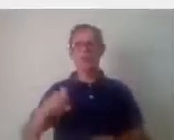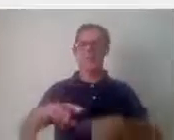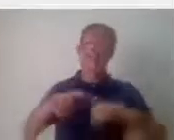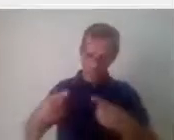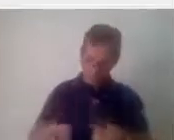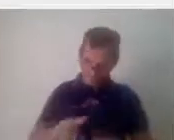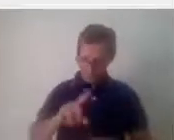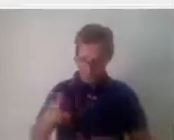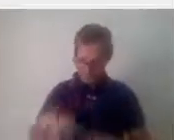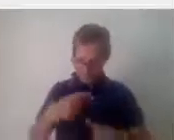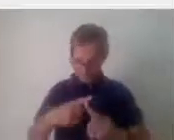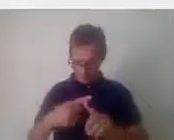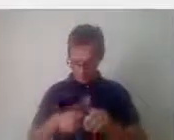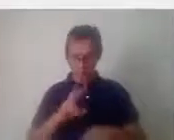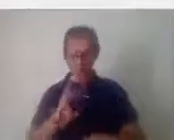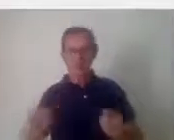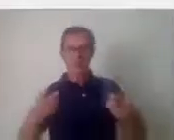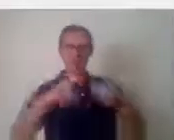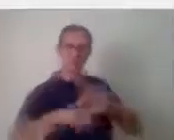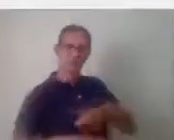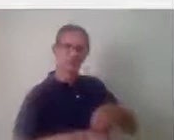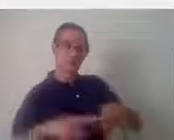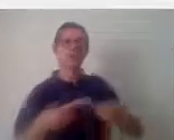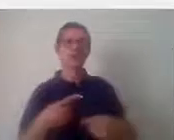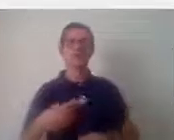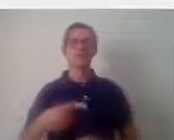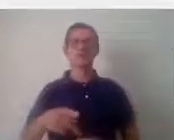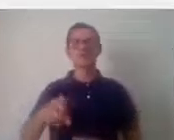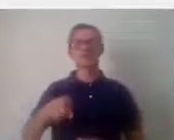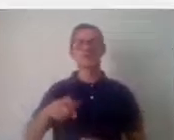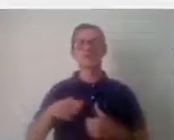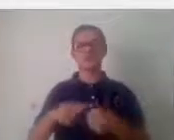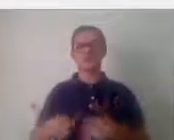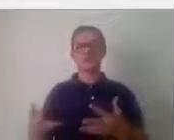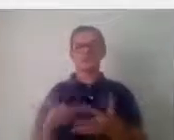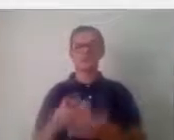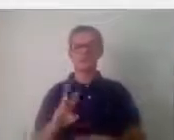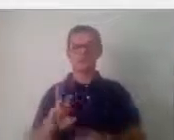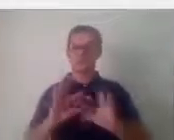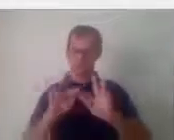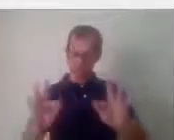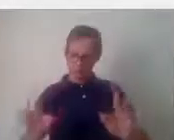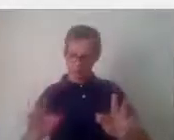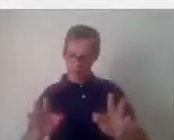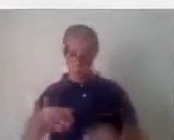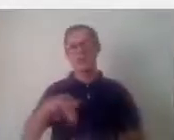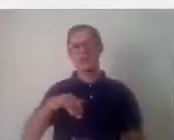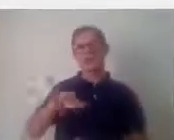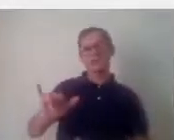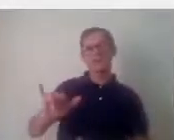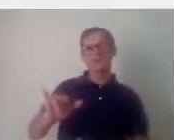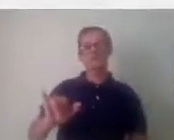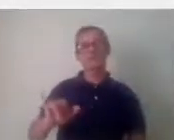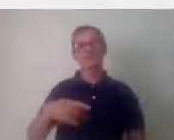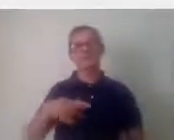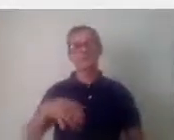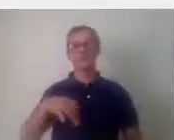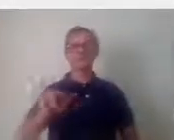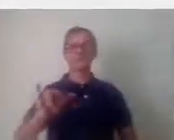a integral do tipo 2 é o contrário. É o seu x que está entre duas funções de y. O seu